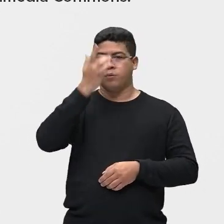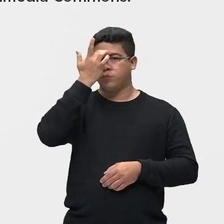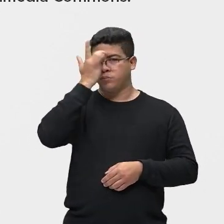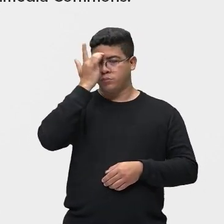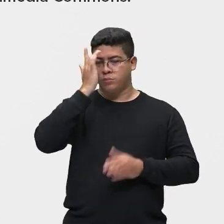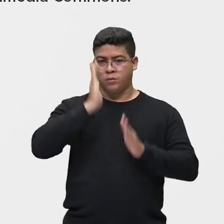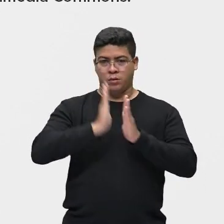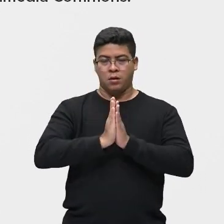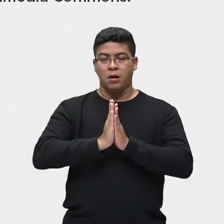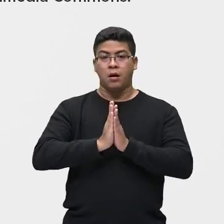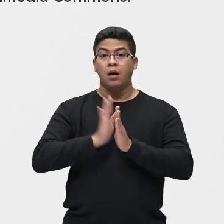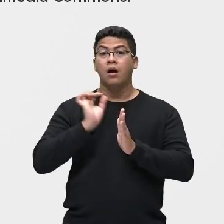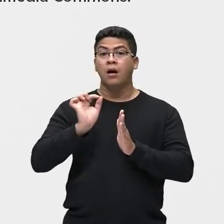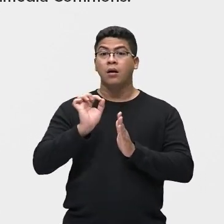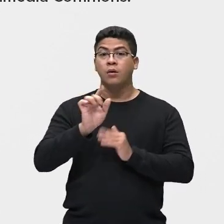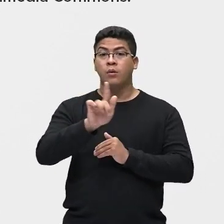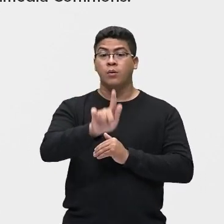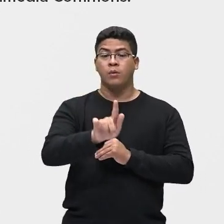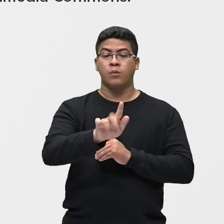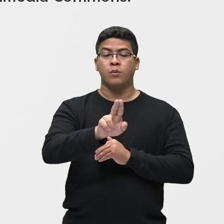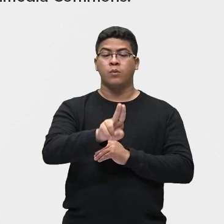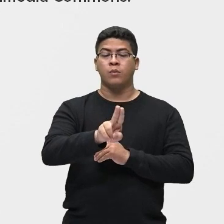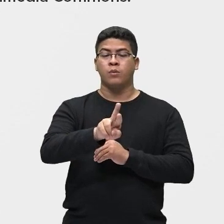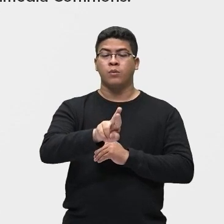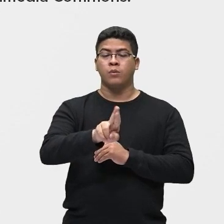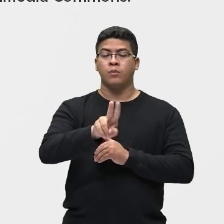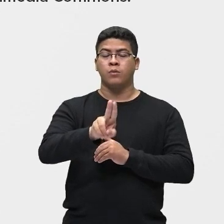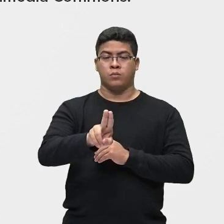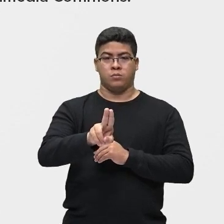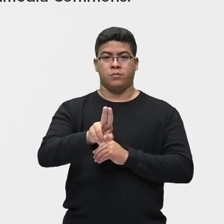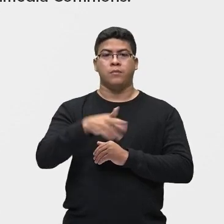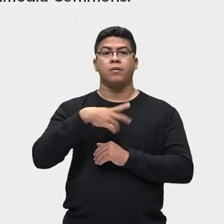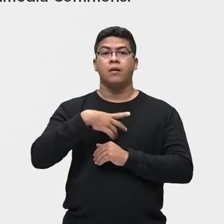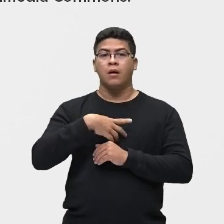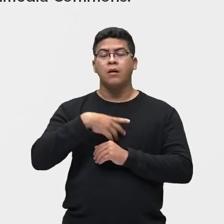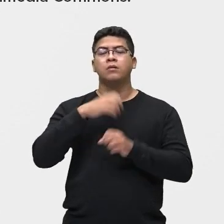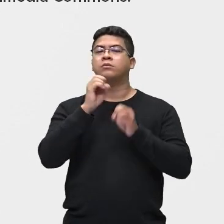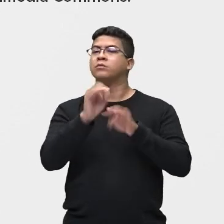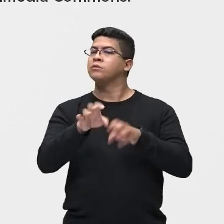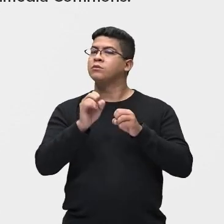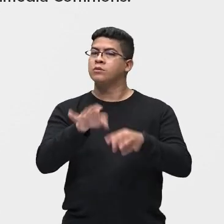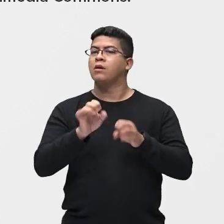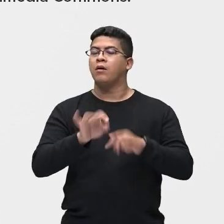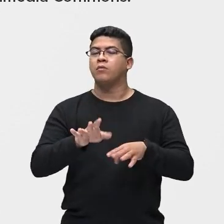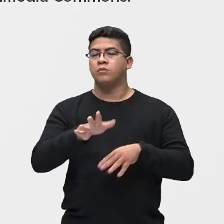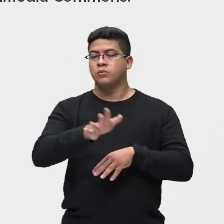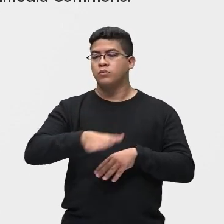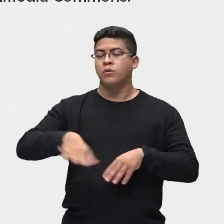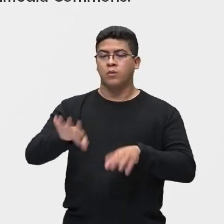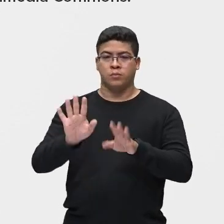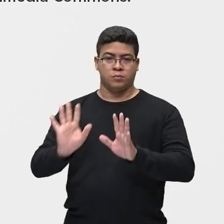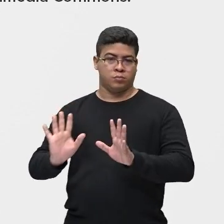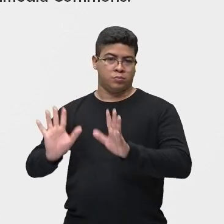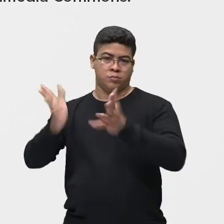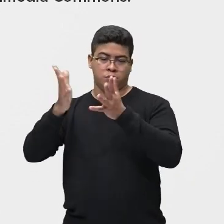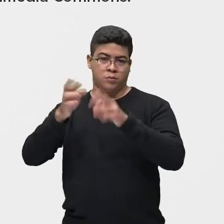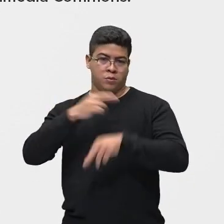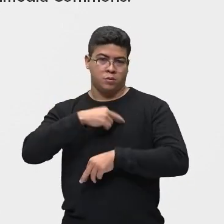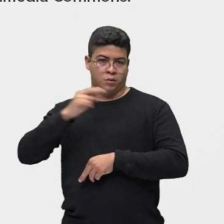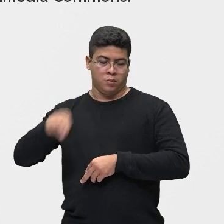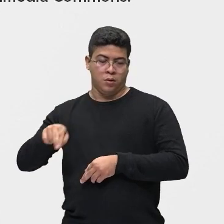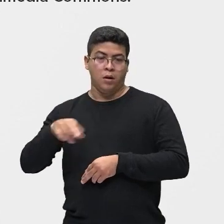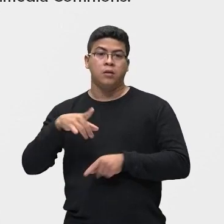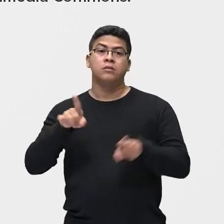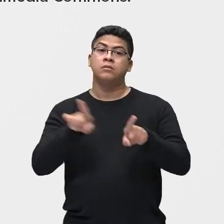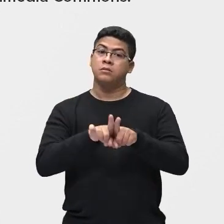às pessoas das suas comunidades, sobre os rituais e as cerimônias religiosas. Vocês sabem, nós já colocamos aqui